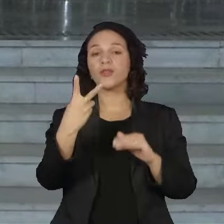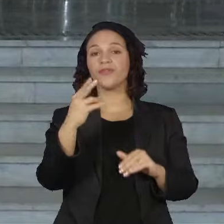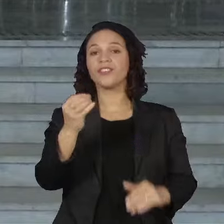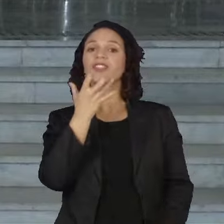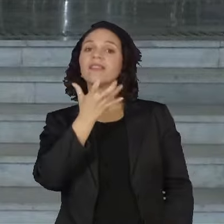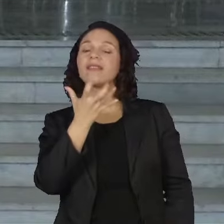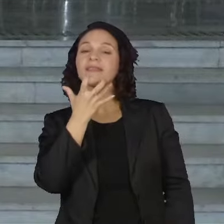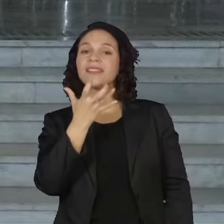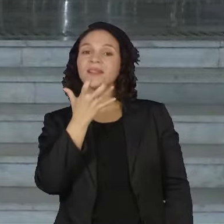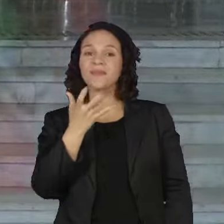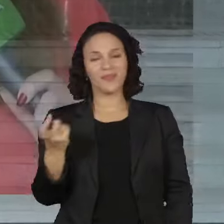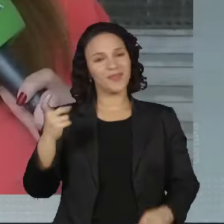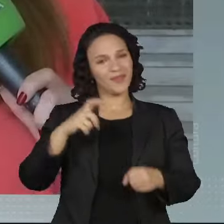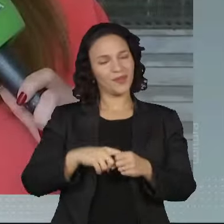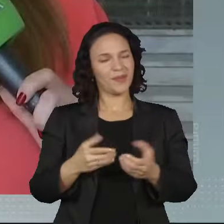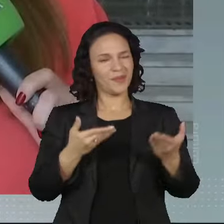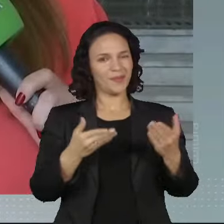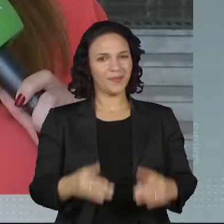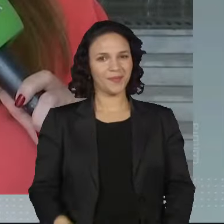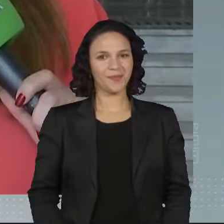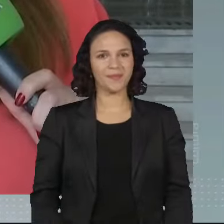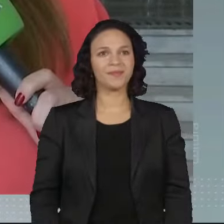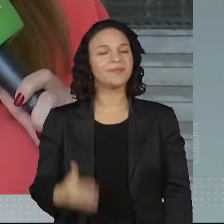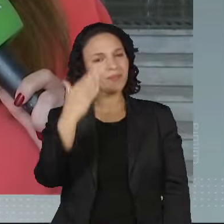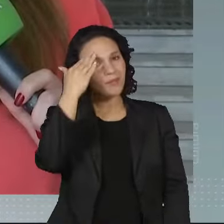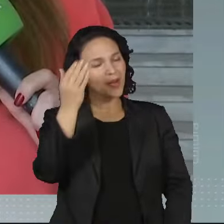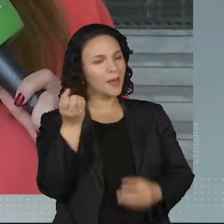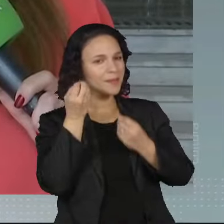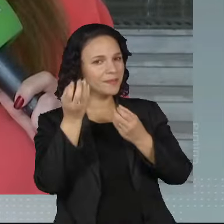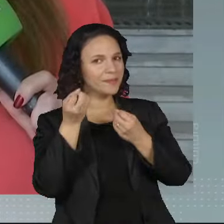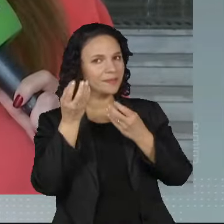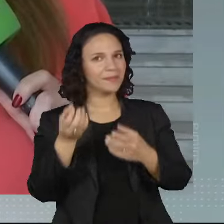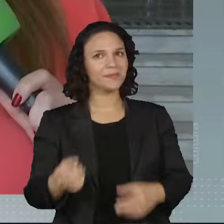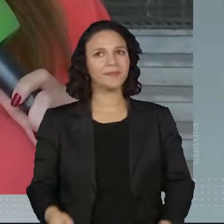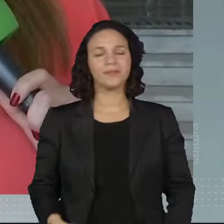de dezembro. Eu volto com você, Joyce. Obrigada, Vanessa, pelas informações. Boa tarde.